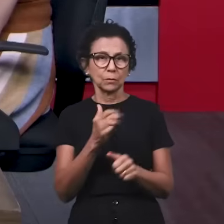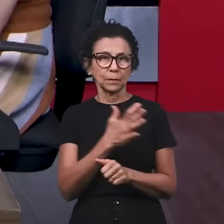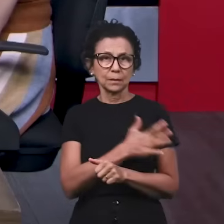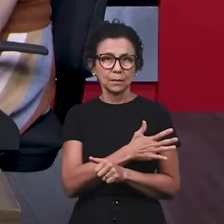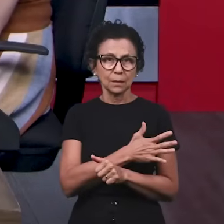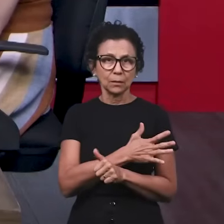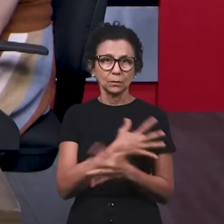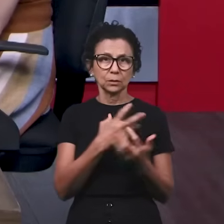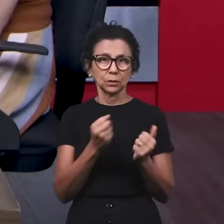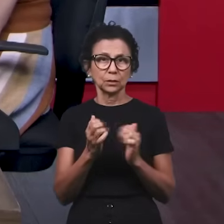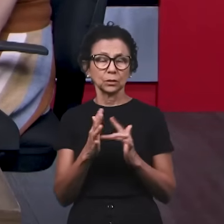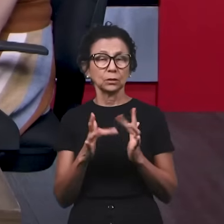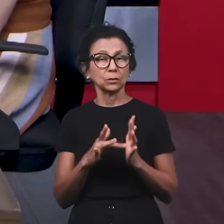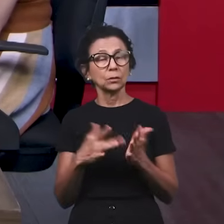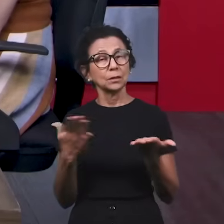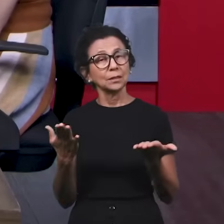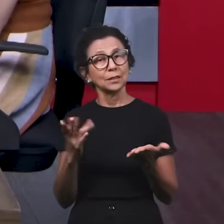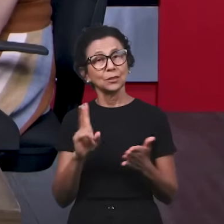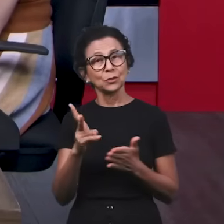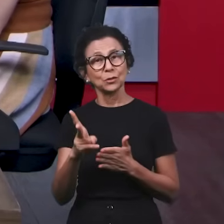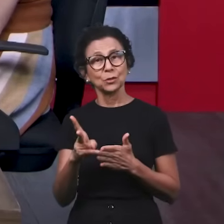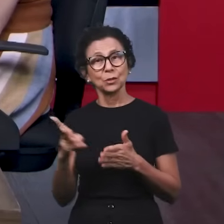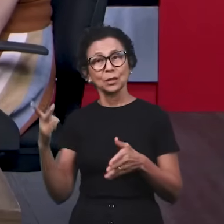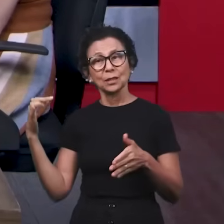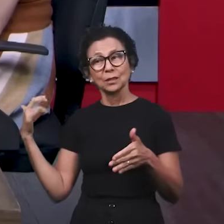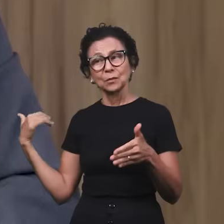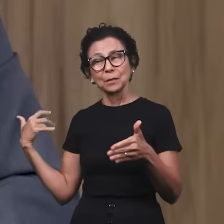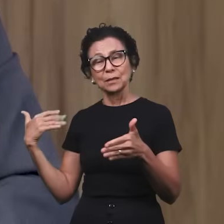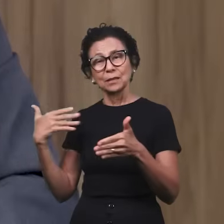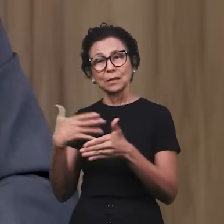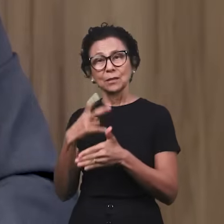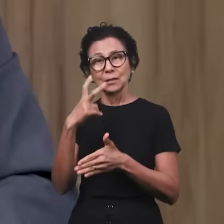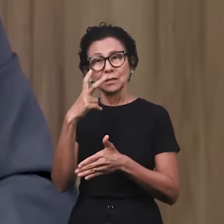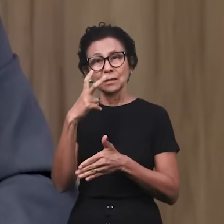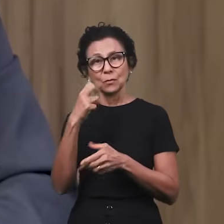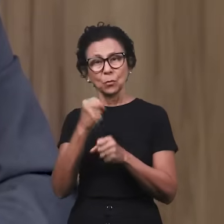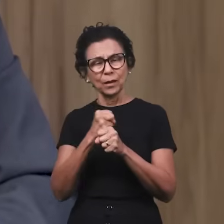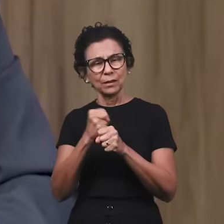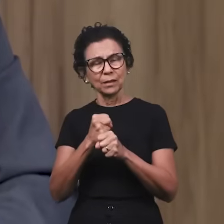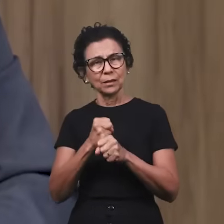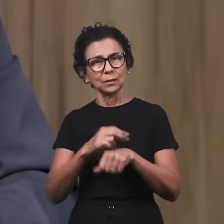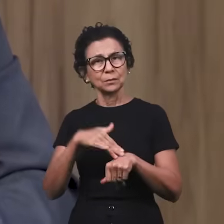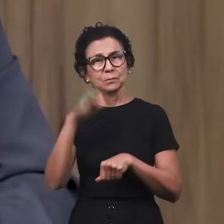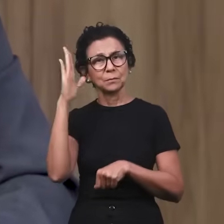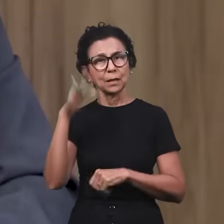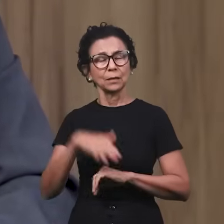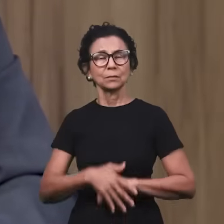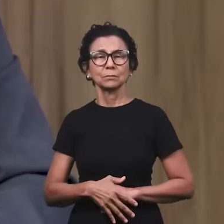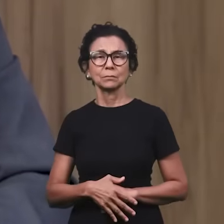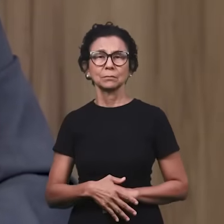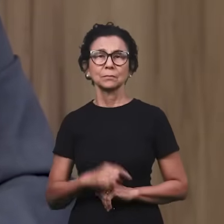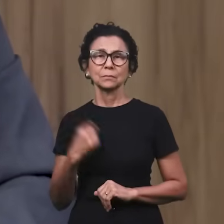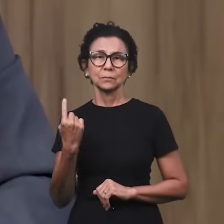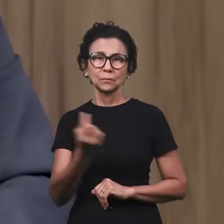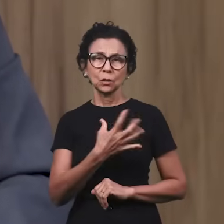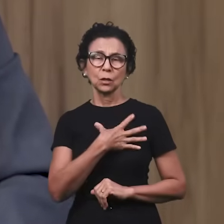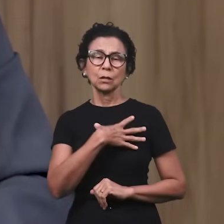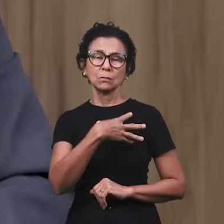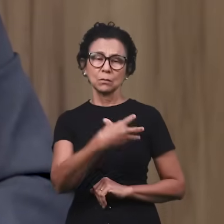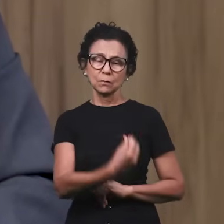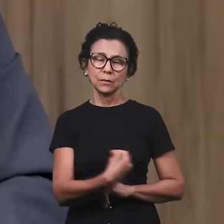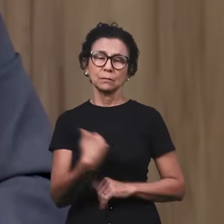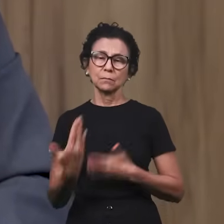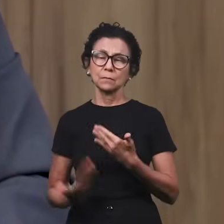né? E nós estamos aí mais de 50 anos na obra, né? Com os filhos, né, na obra também, servindo ao